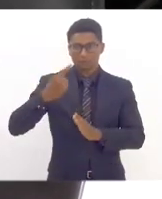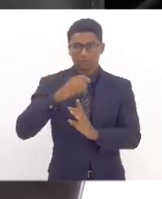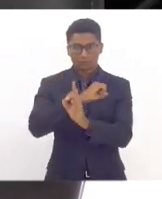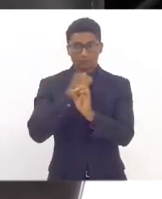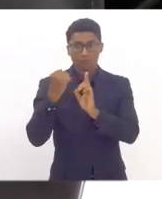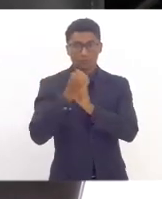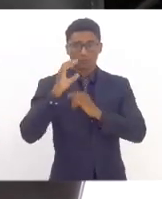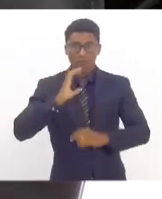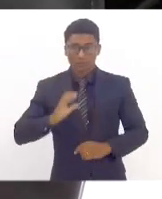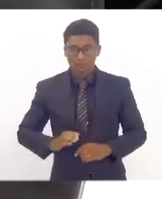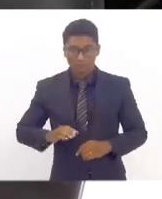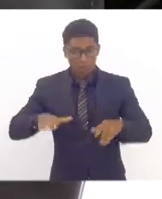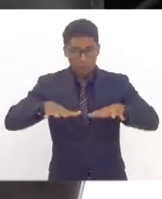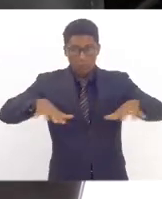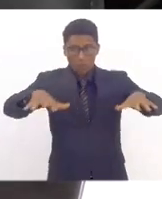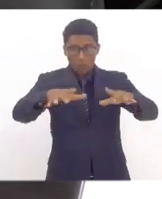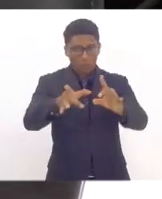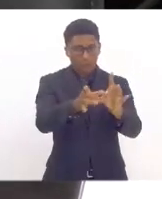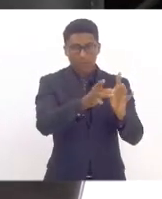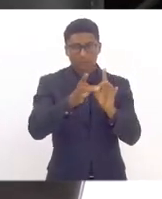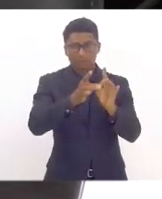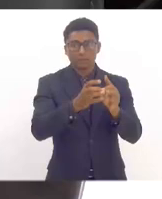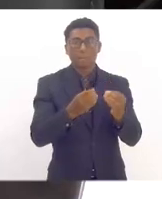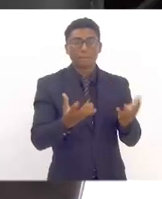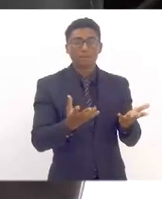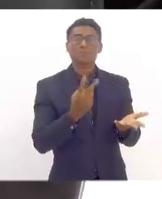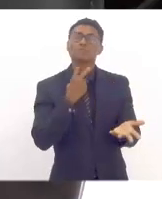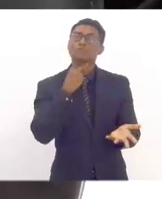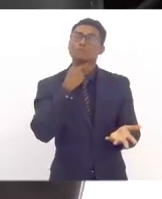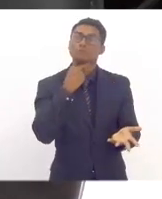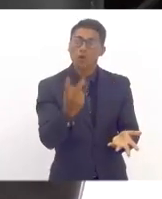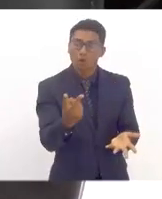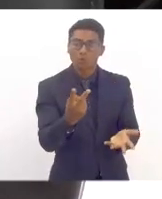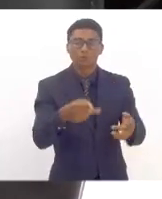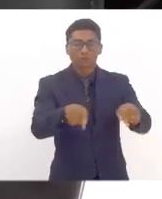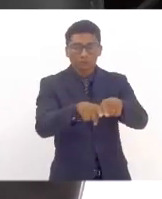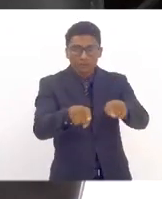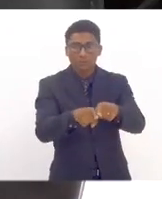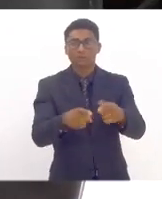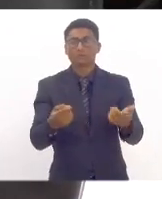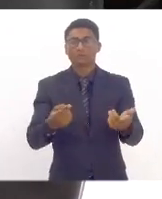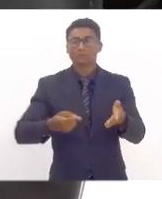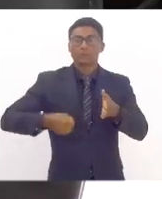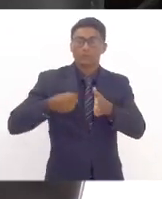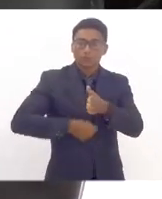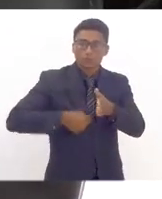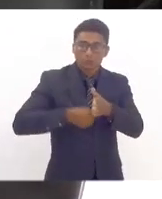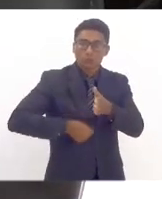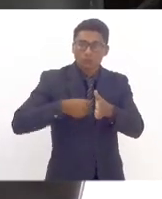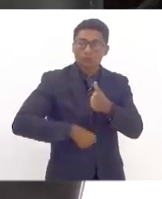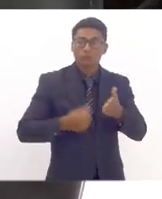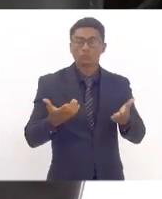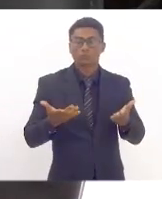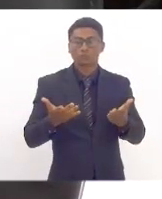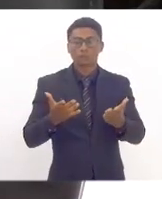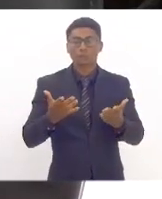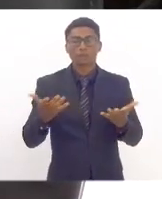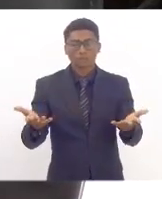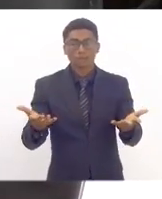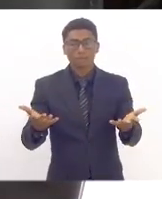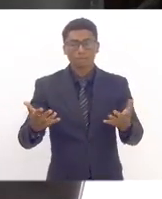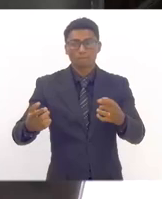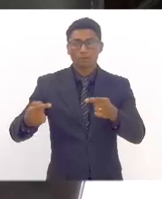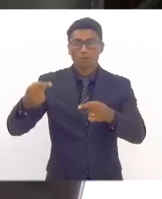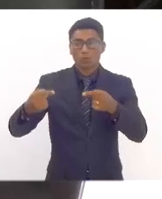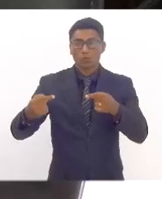que se juntar para poder ter voz e poder pleitear começar um diálogo com